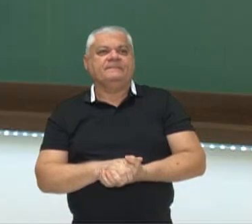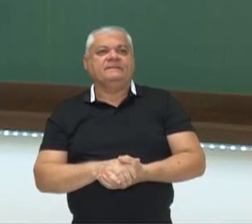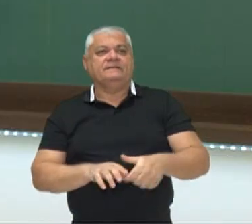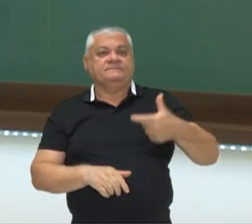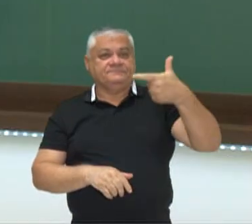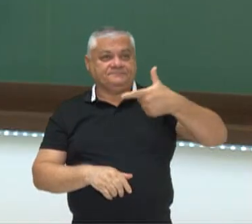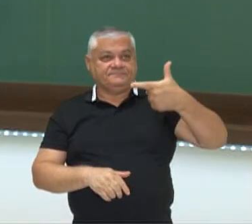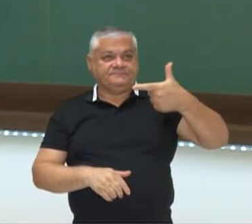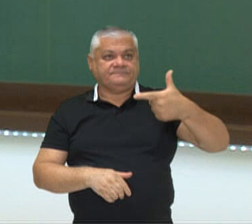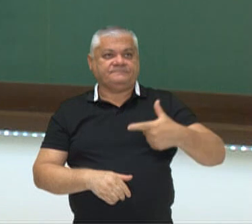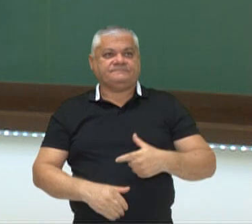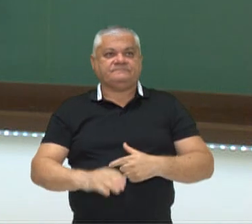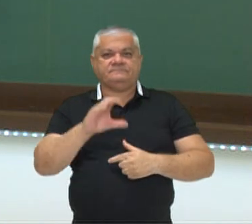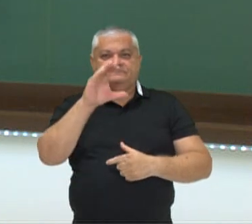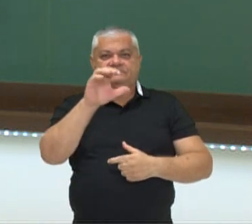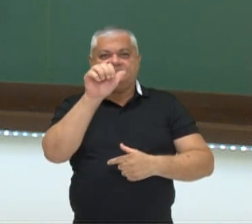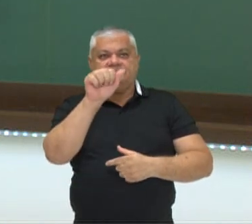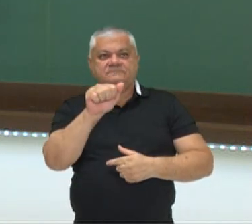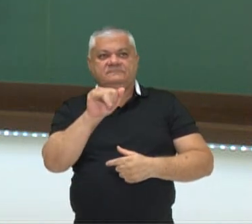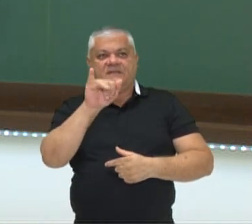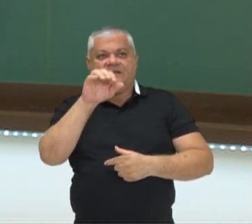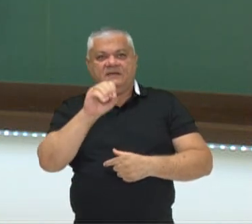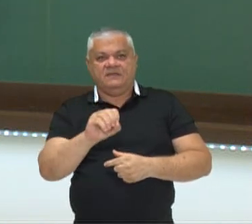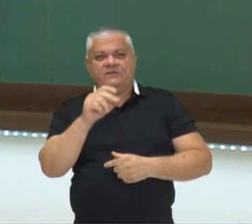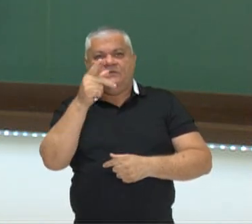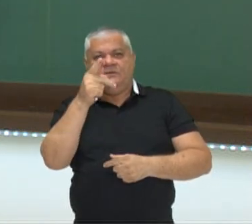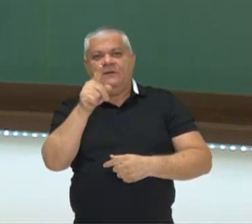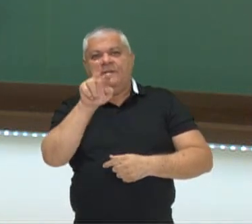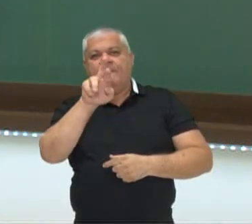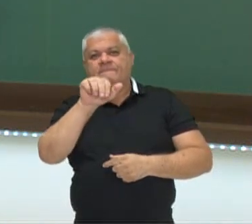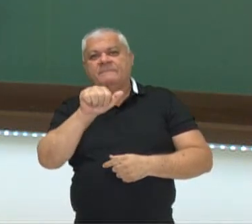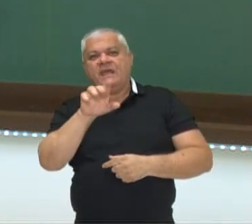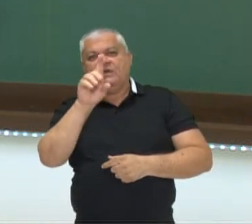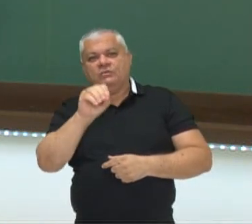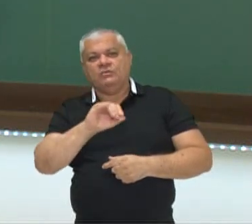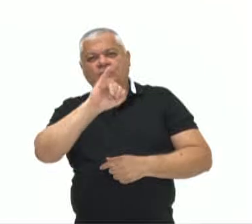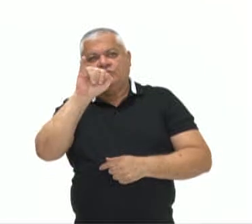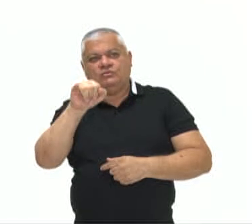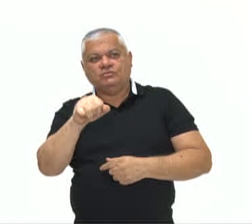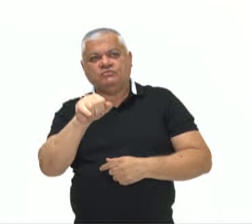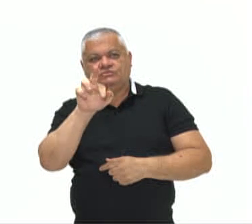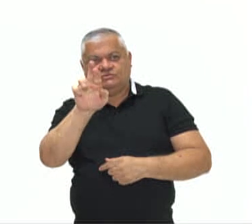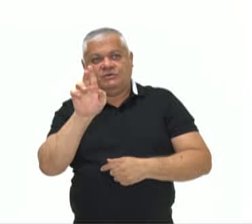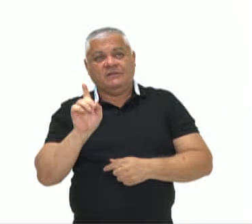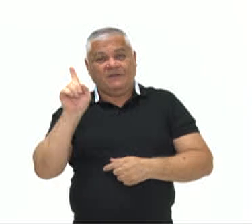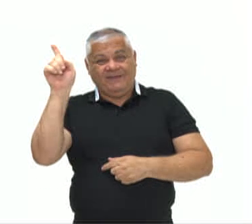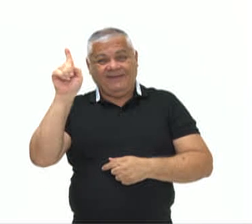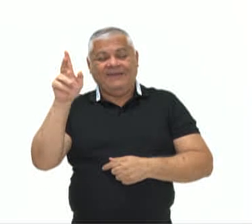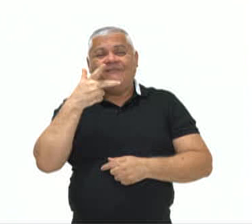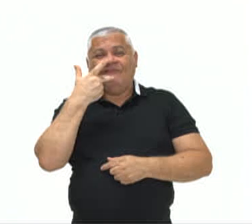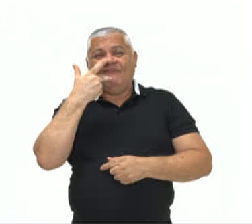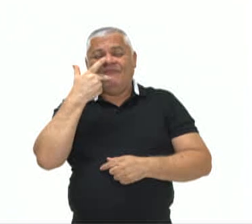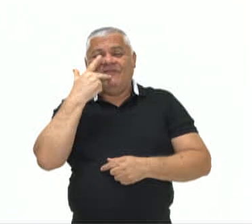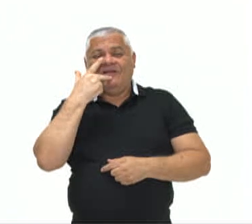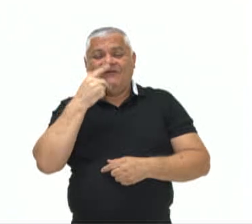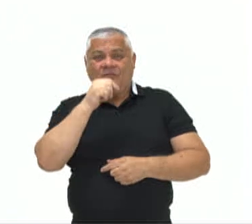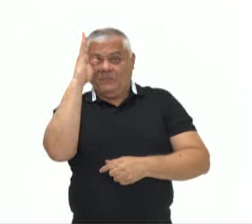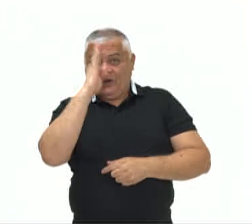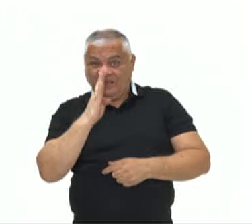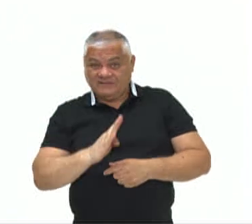Segundo outro grande sociólogo, o Caio Prado Júnior, a colônia possuía as seguintes características